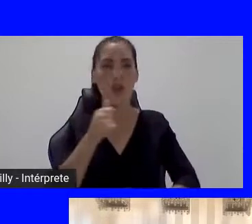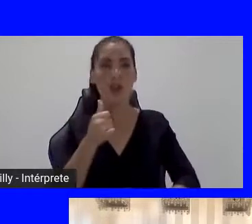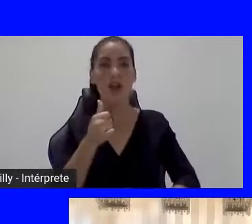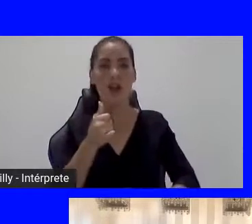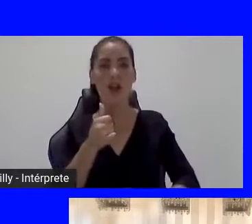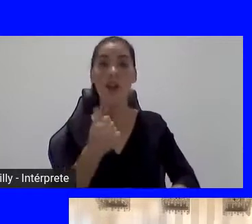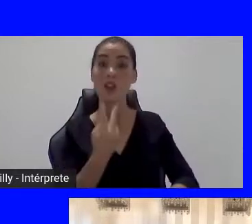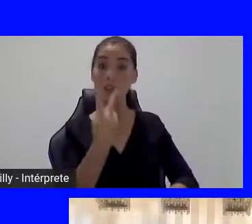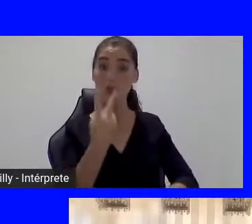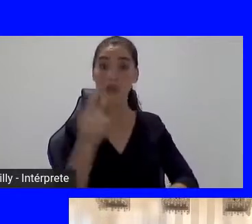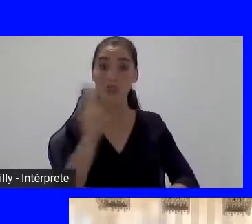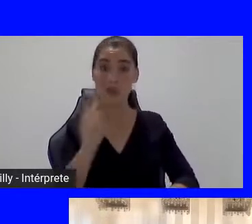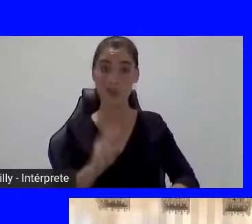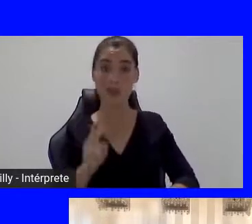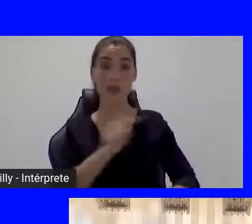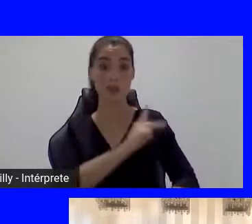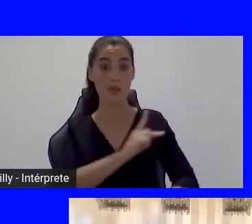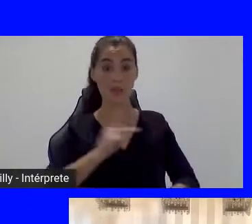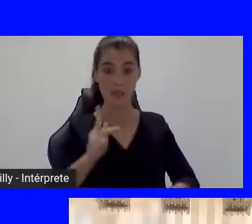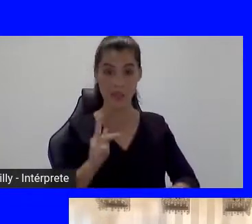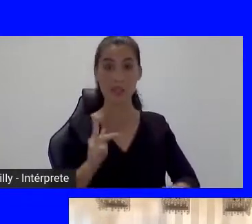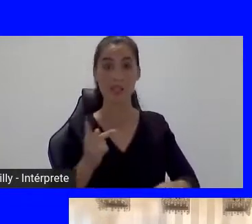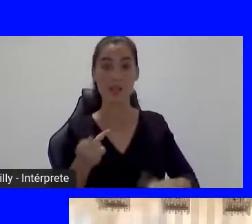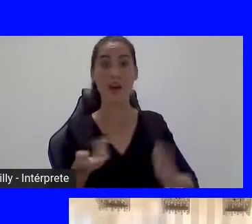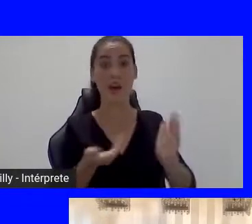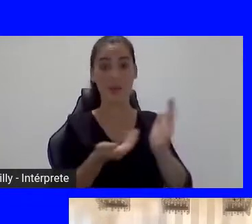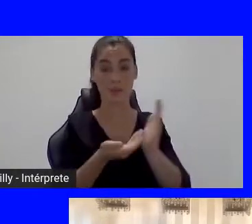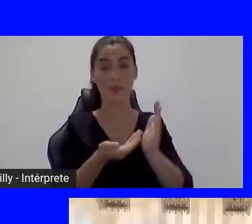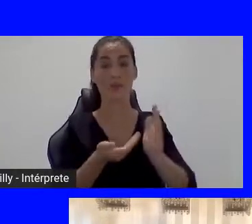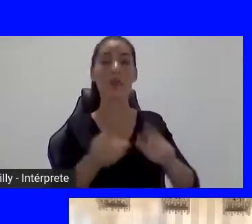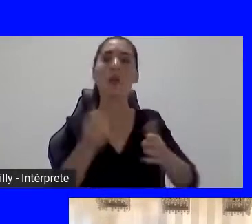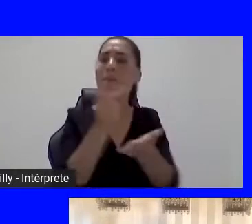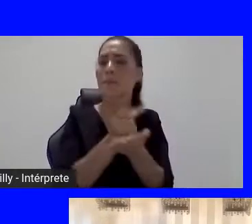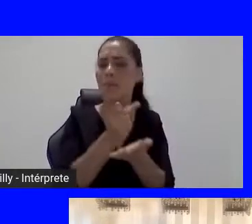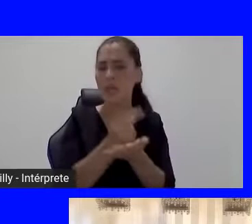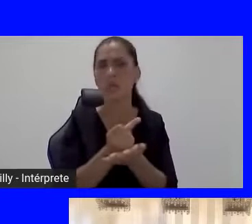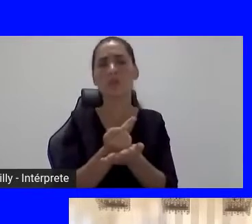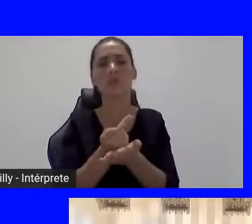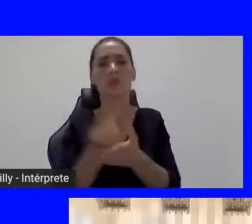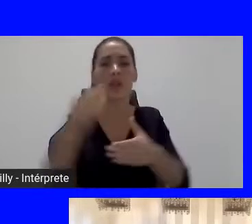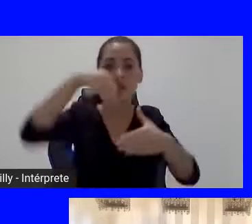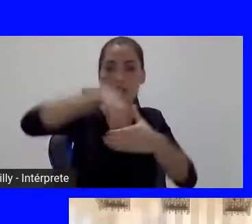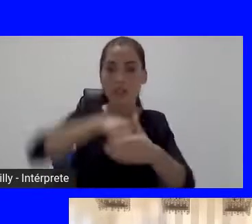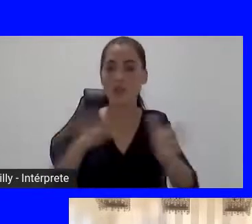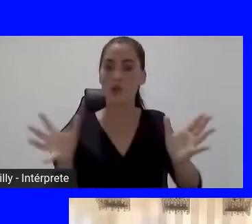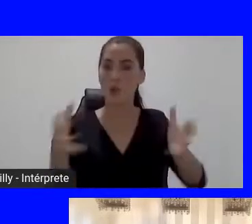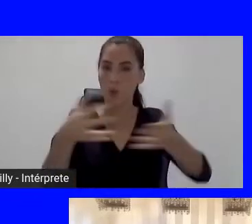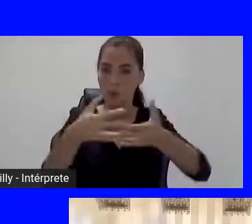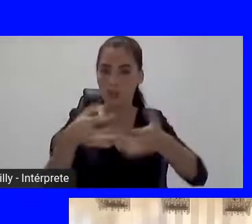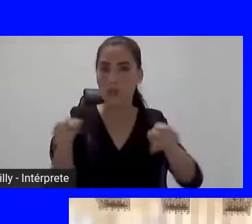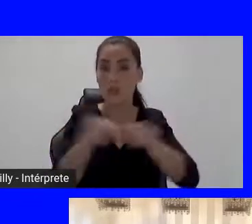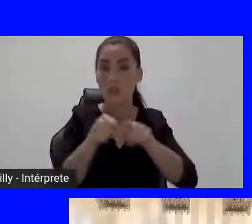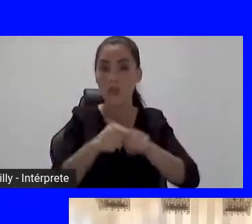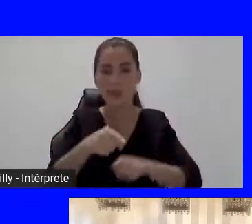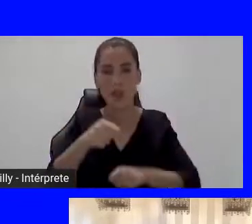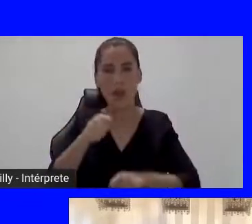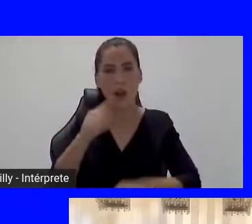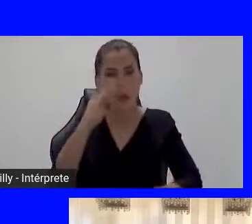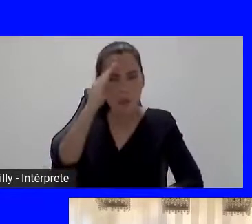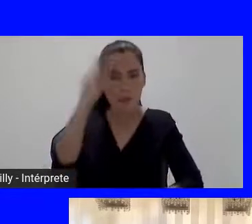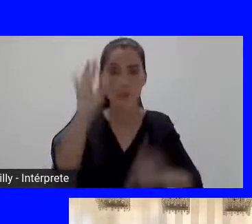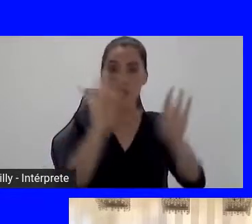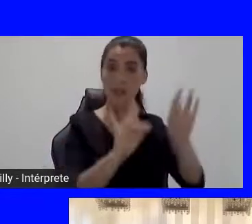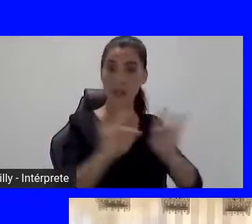da casa. Mesmo não fazendo parte oficialmente da comissão, ela foi um dos principais destaques da CPI